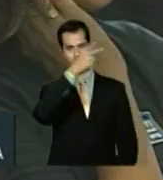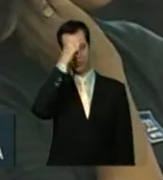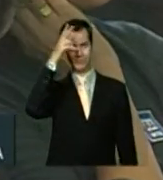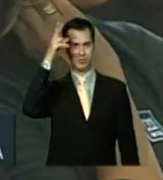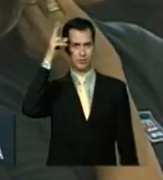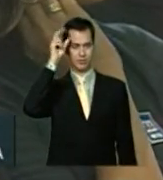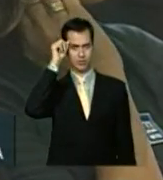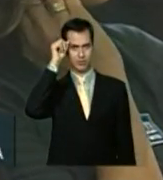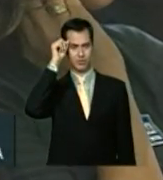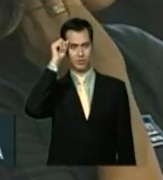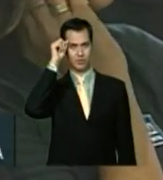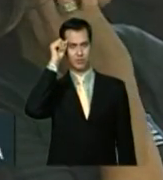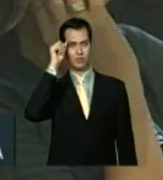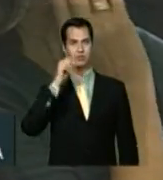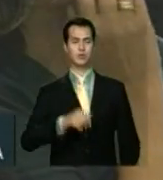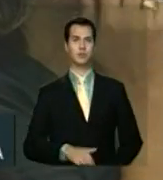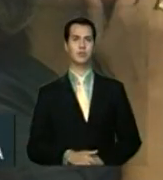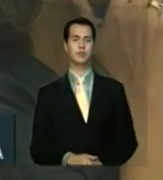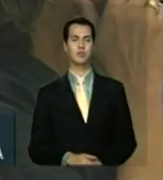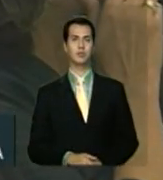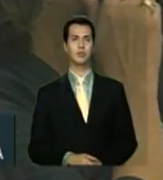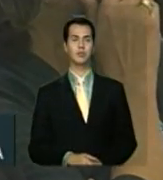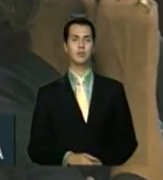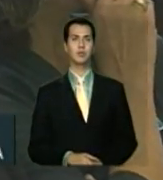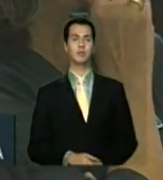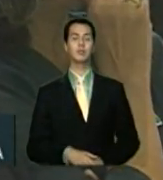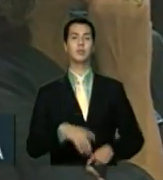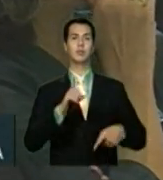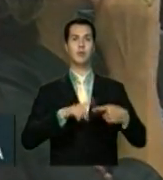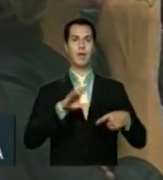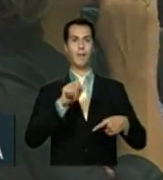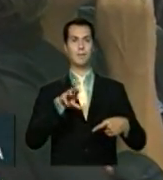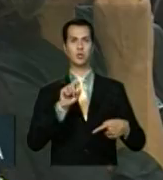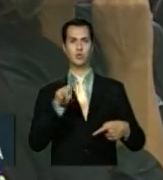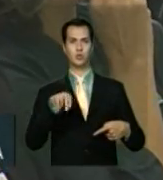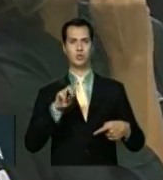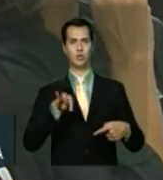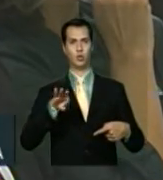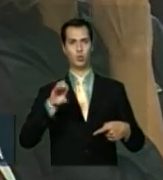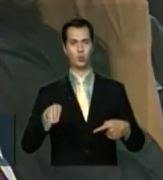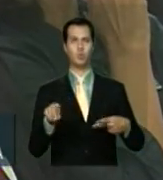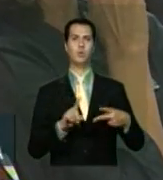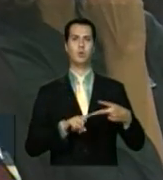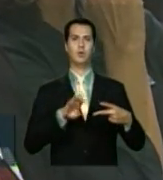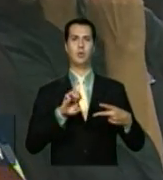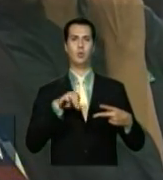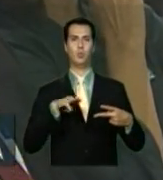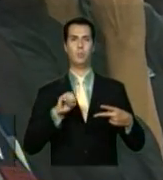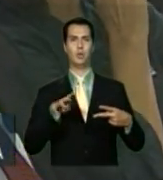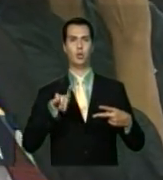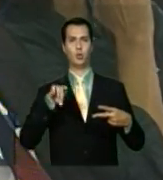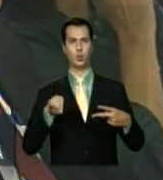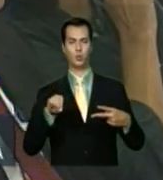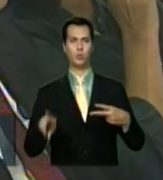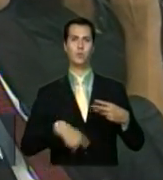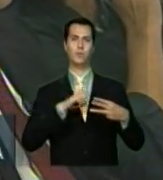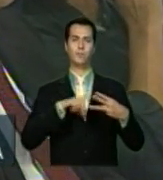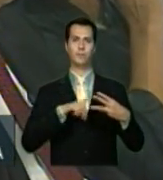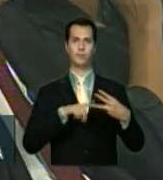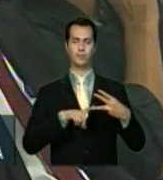da capital Amazonino Mendes de Manaus eu Fer de